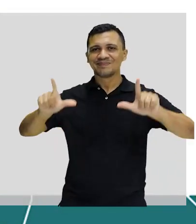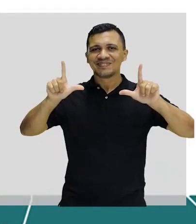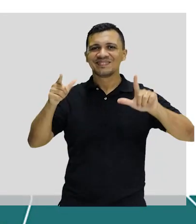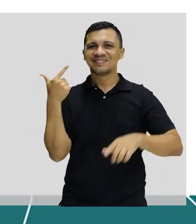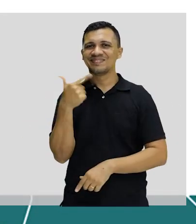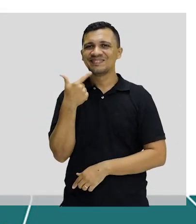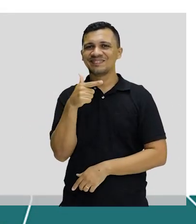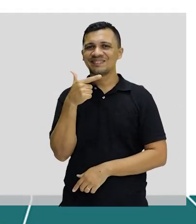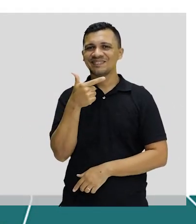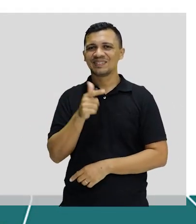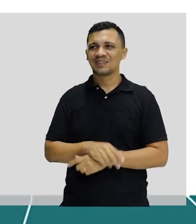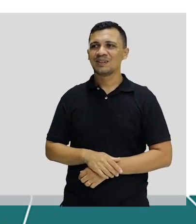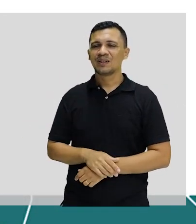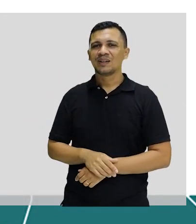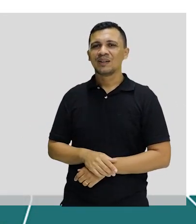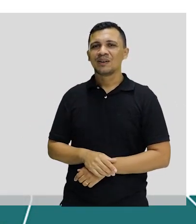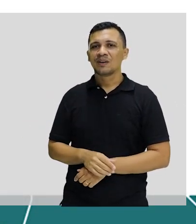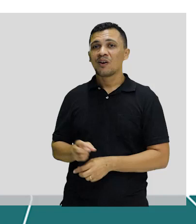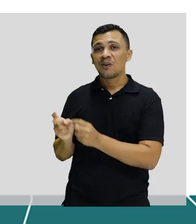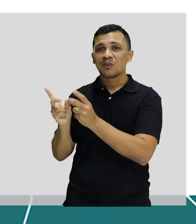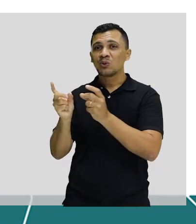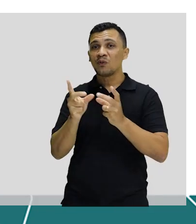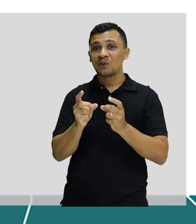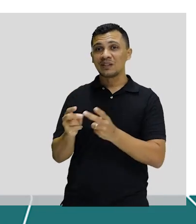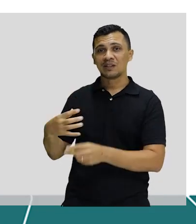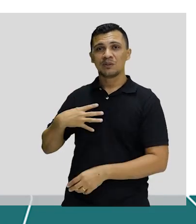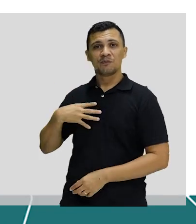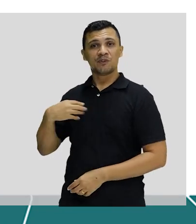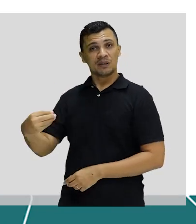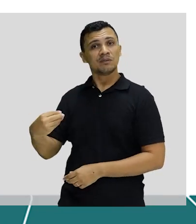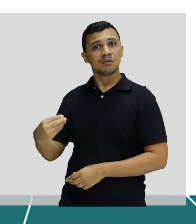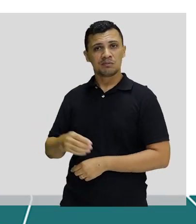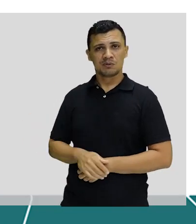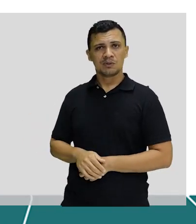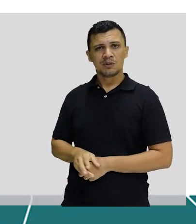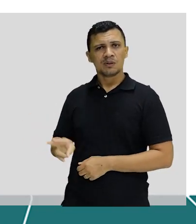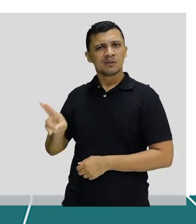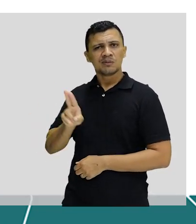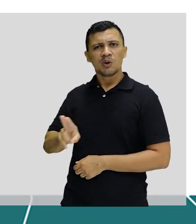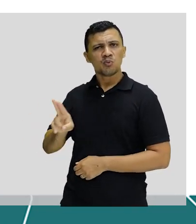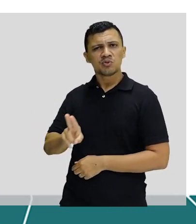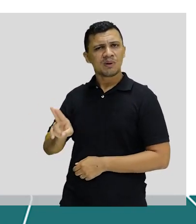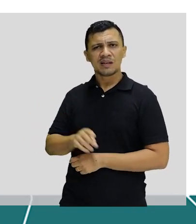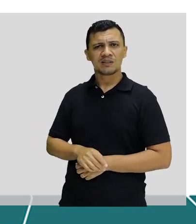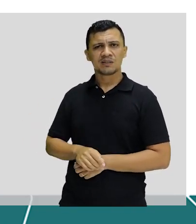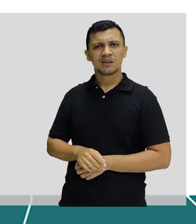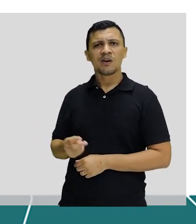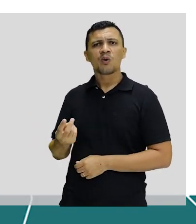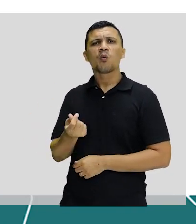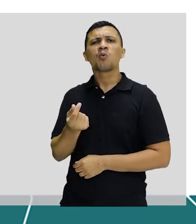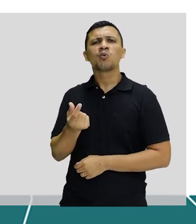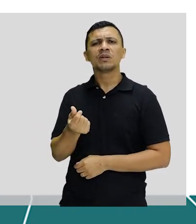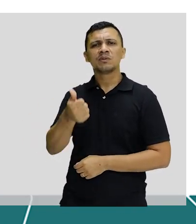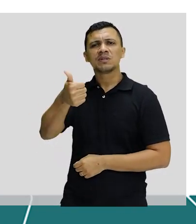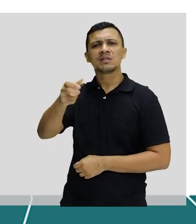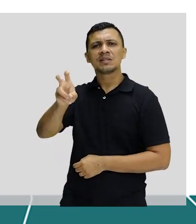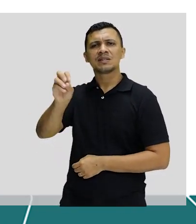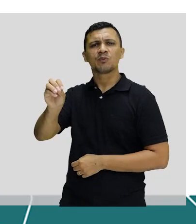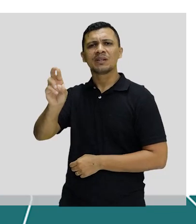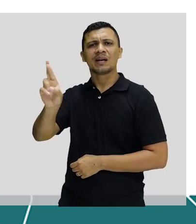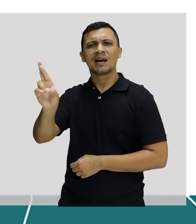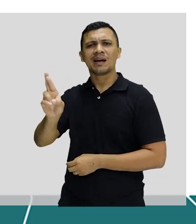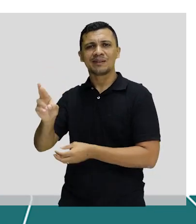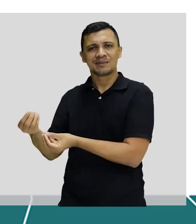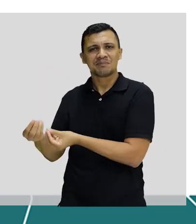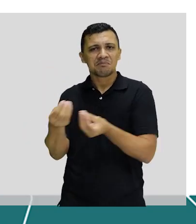uso da vírgula. Olha como ficou. Estou vendendo o meu filho, não usa mais, valor R$ 150, entrego. Então,